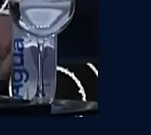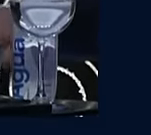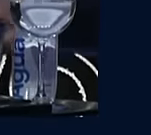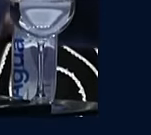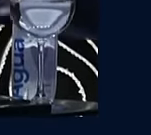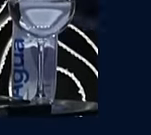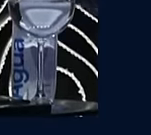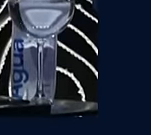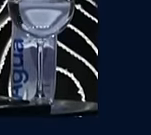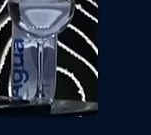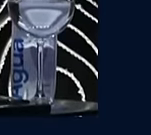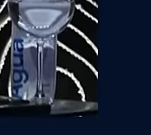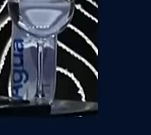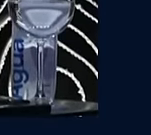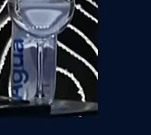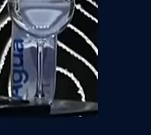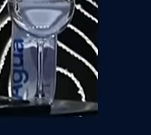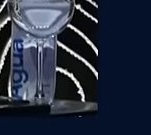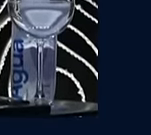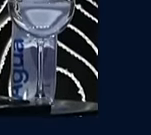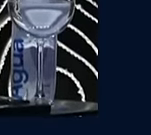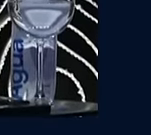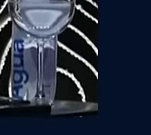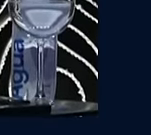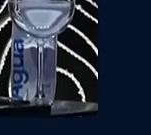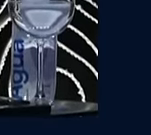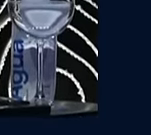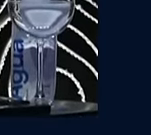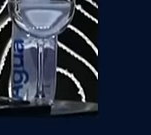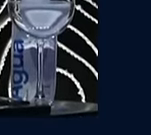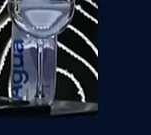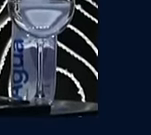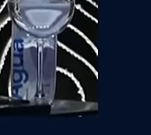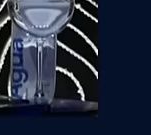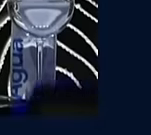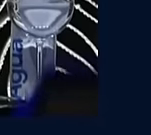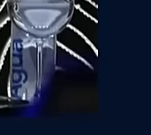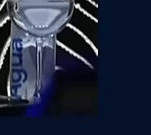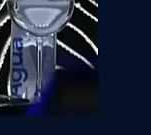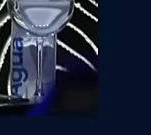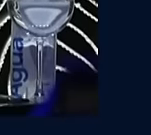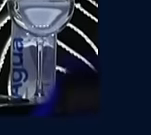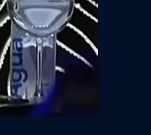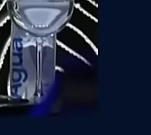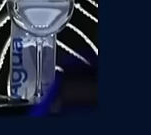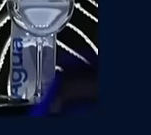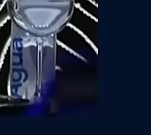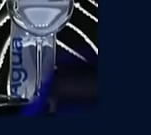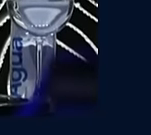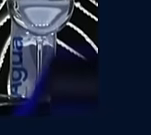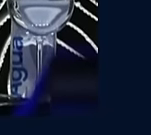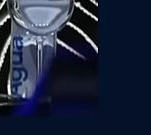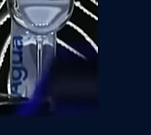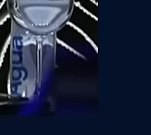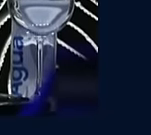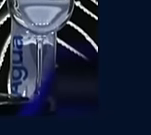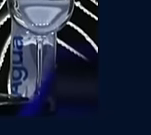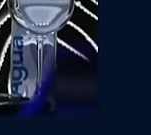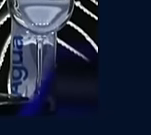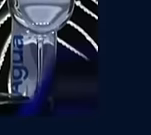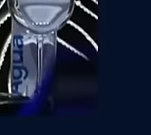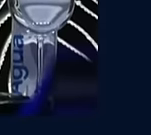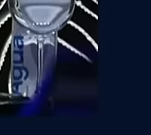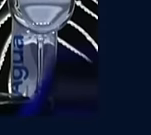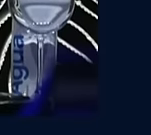longo e importante Presidente primeiro Obrigada por aceitar esse convite do BT de pactual Eu acho que o André Steves resumiu muito